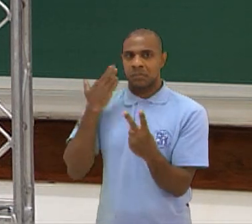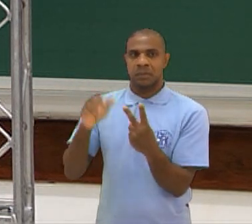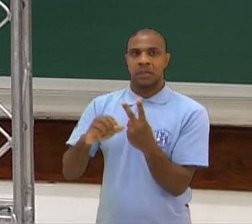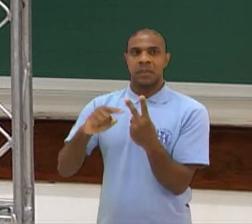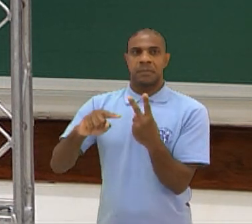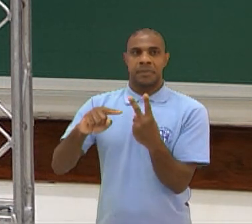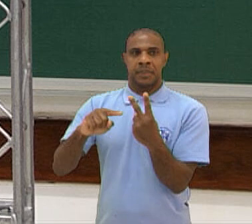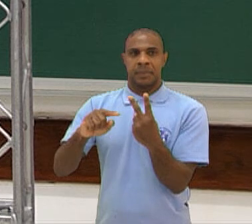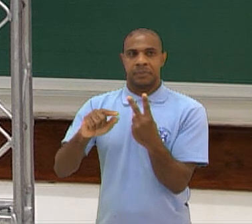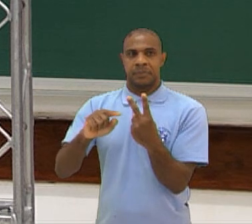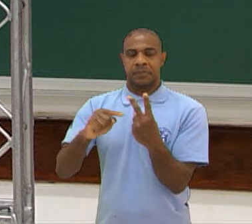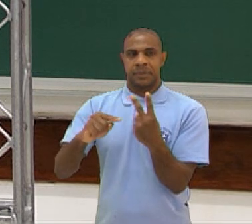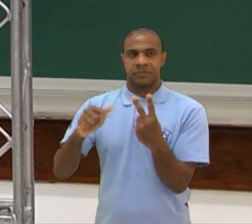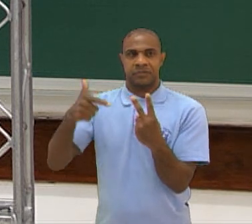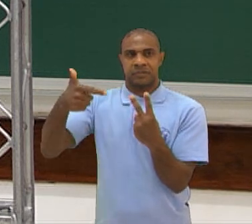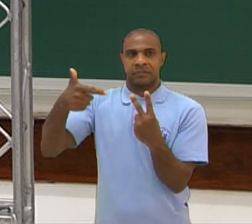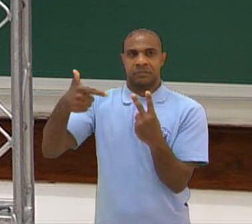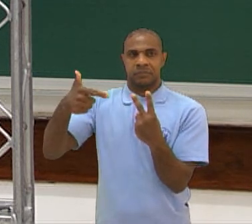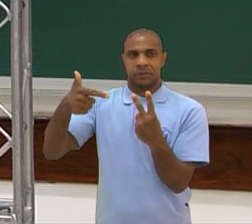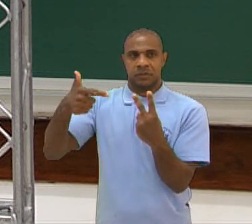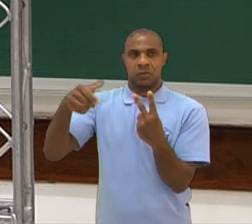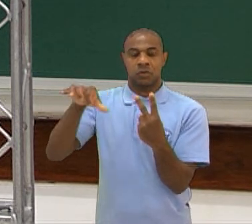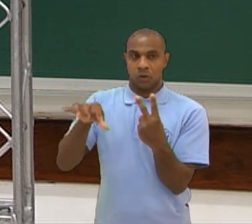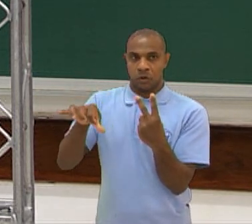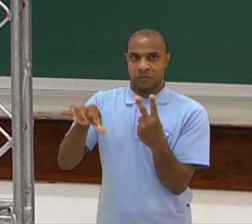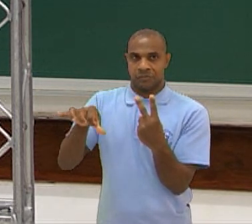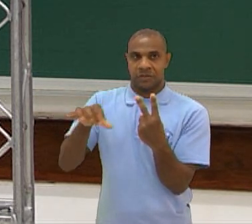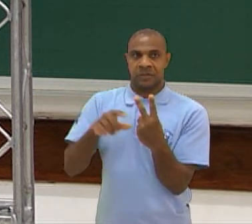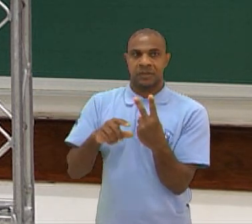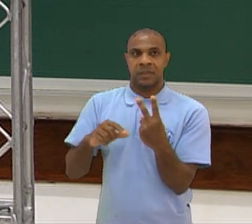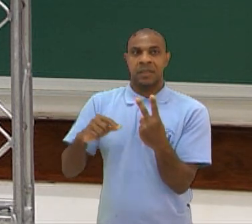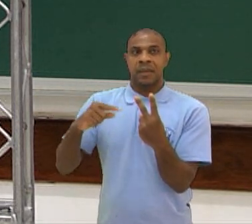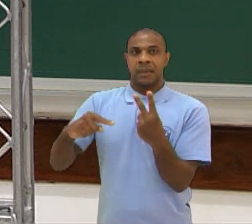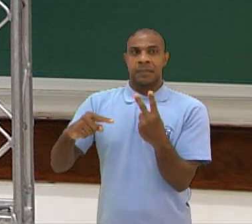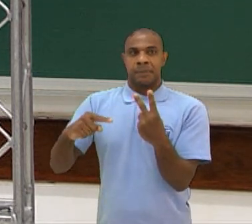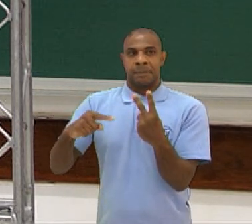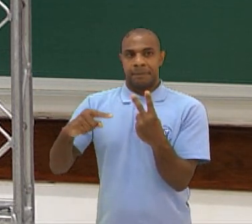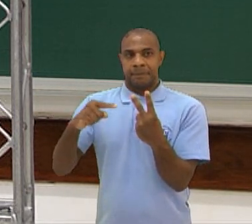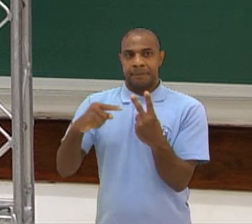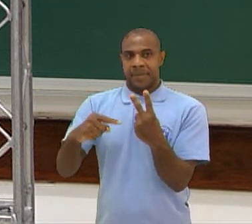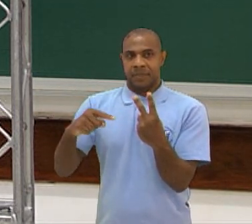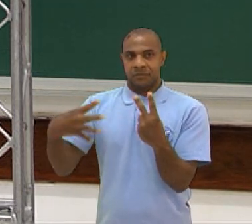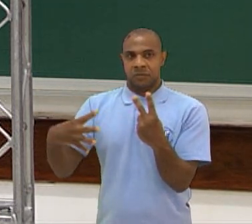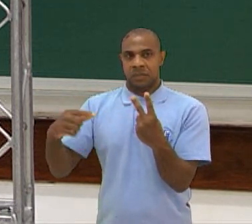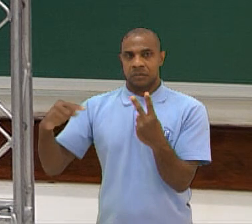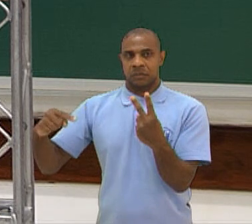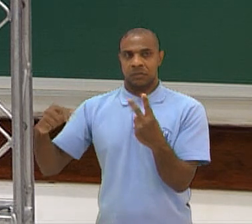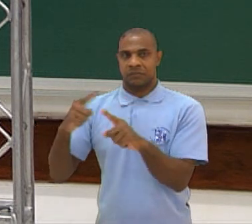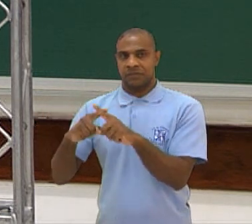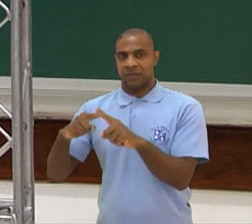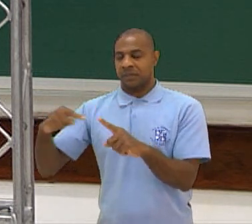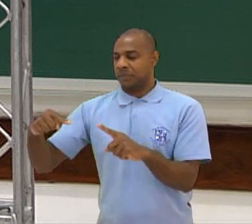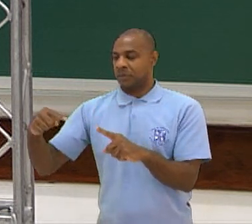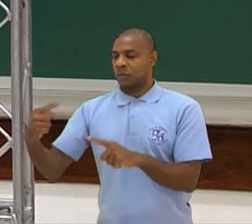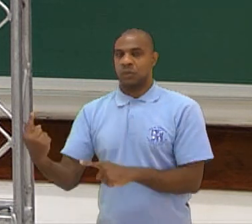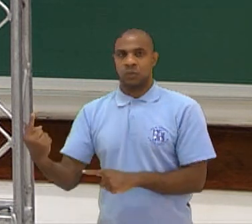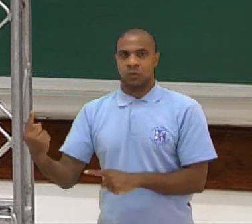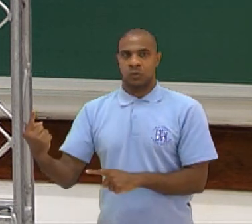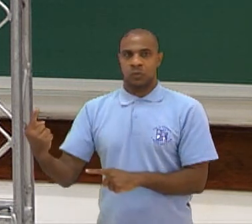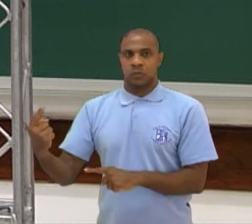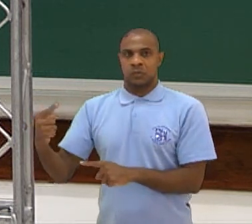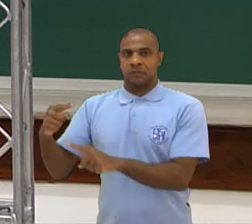Então o que eu faço? Eu preciso usar aqui, você pode fazer por soma e produto, você pode fazer por Bhaskara, você